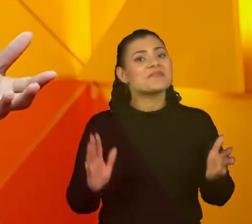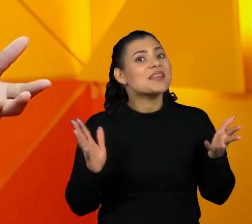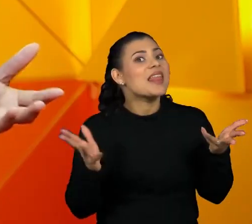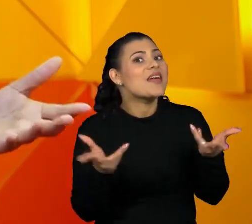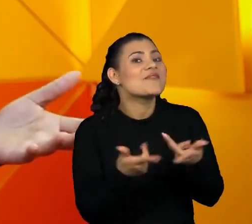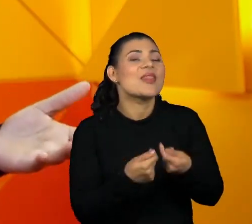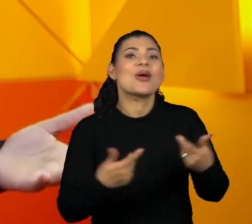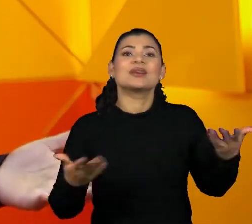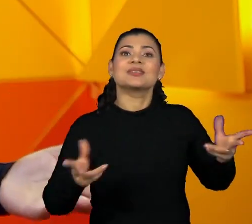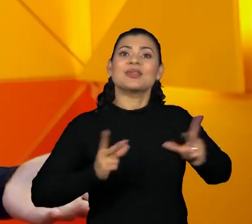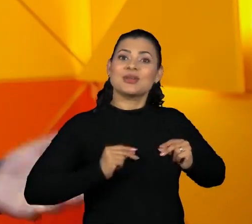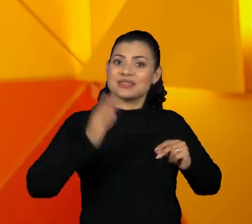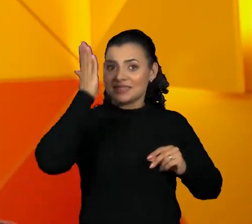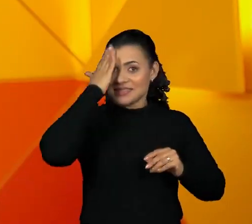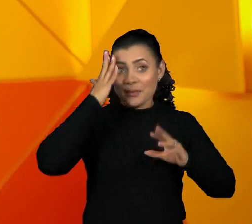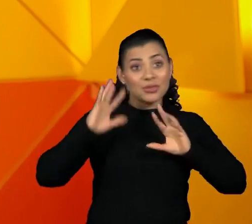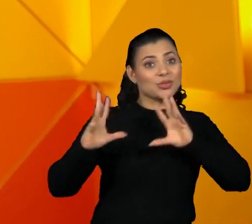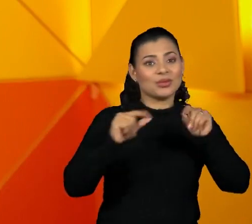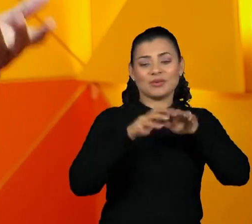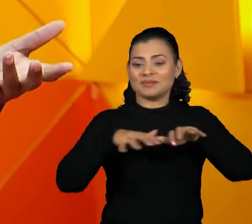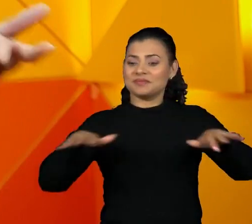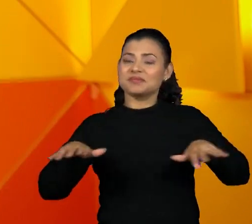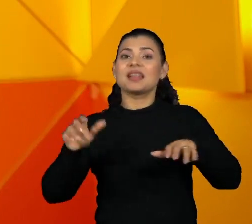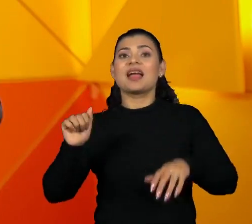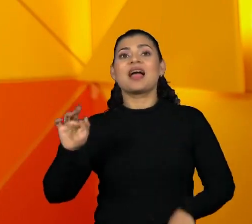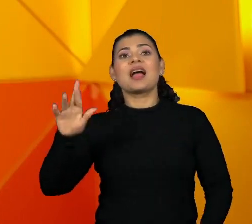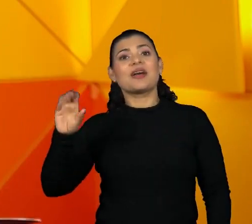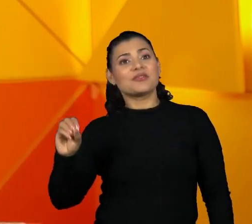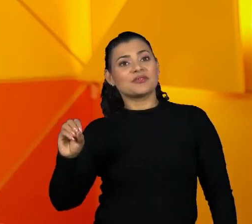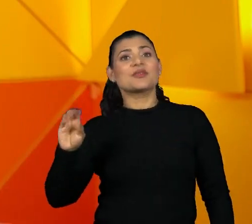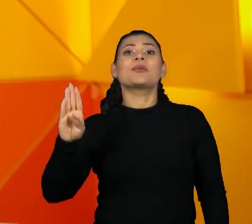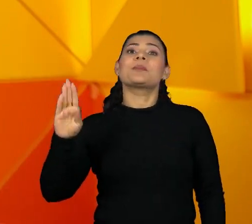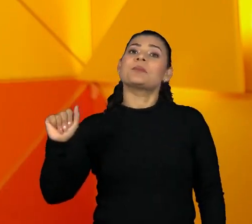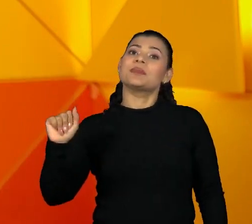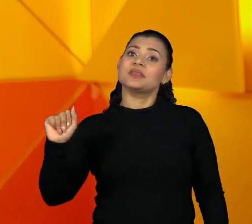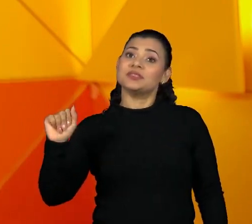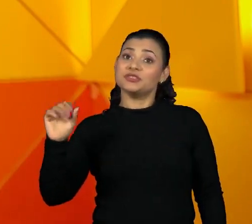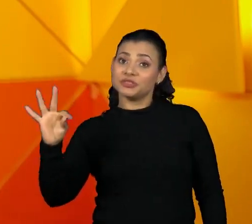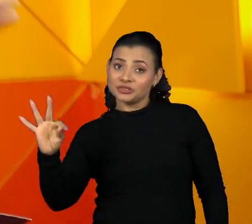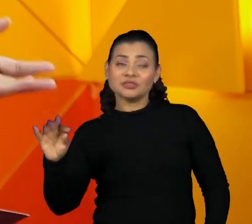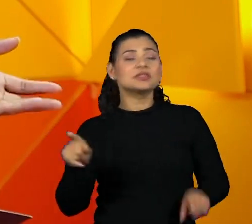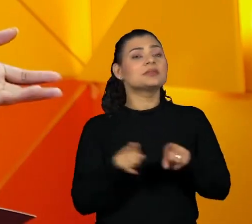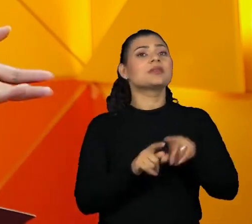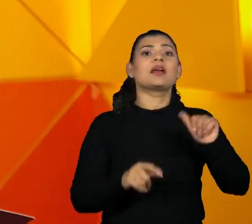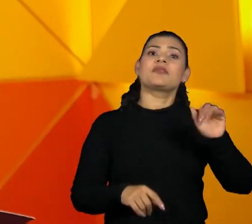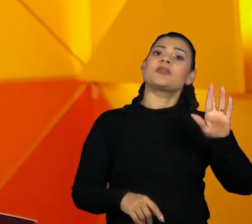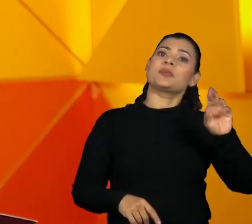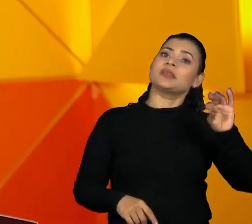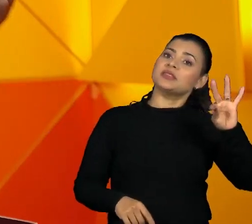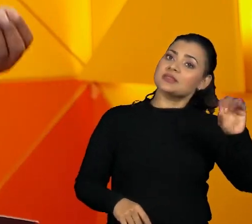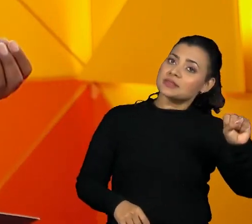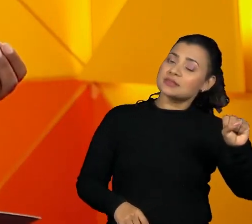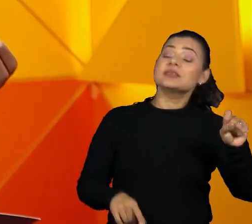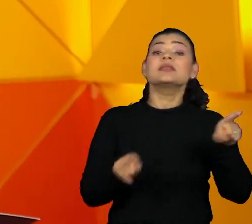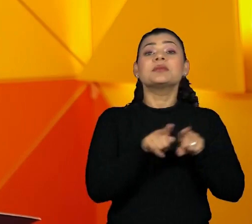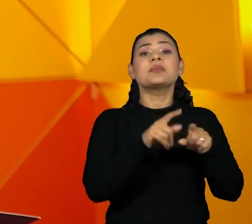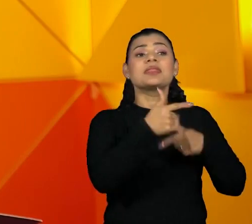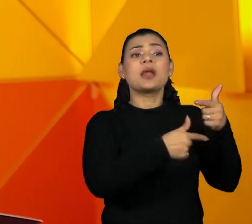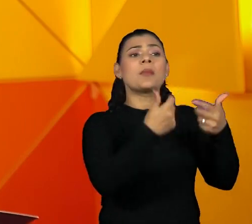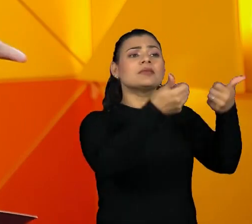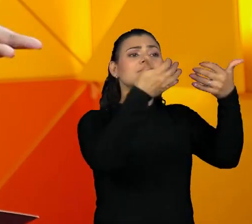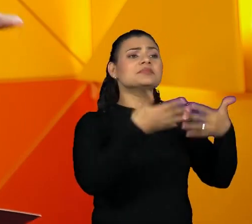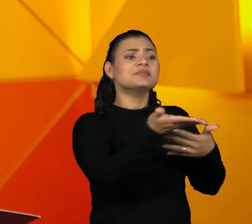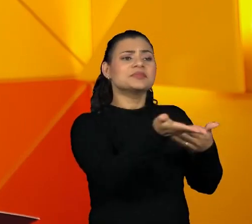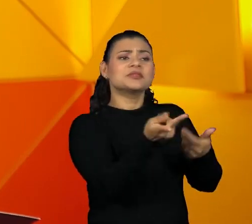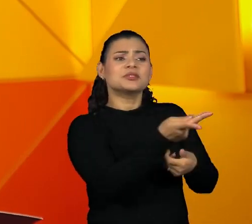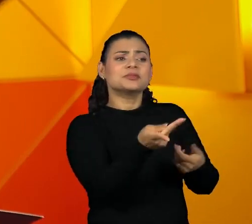Maravilha! Agora sabemos tudo sobre Afrobeat e Afrobeats. Quero aproveitar esse momento para falar um pouco mais do trabalho de vocês.